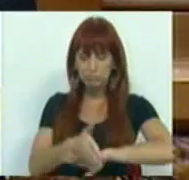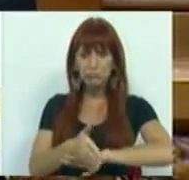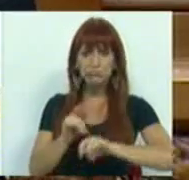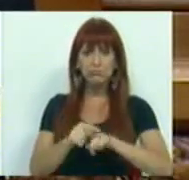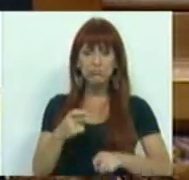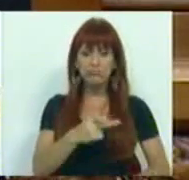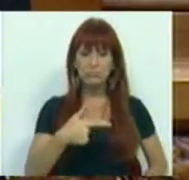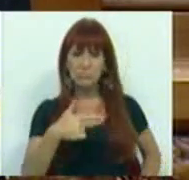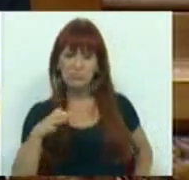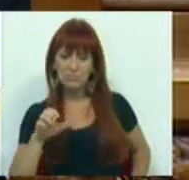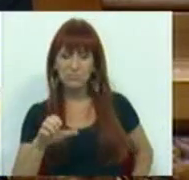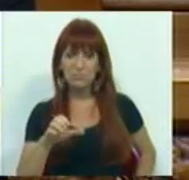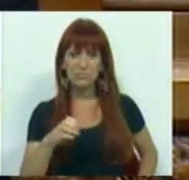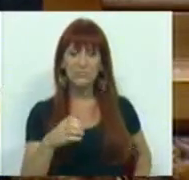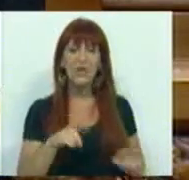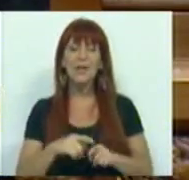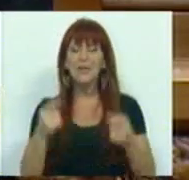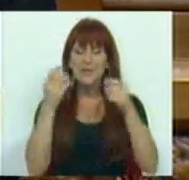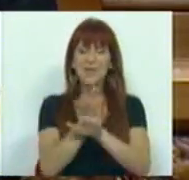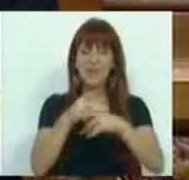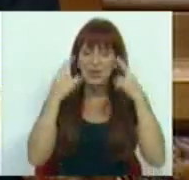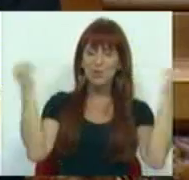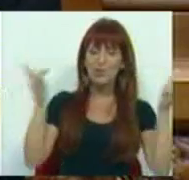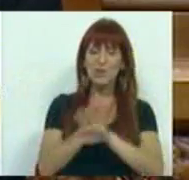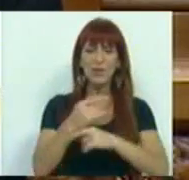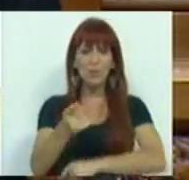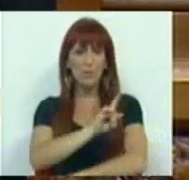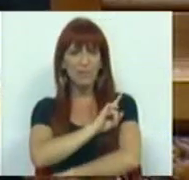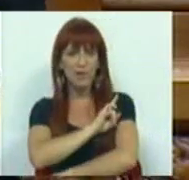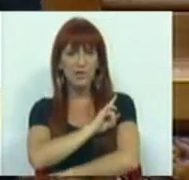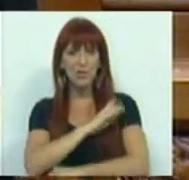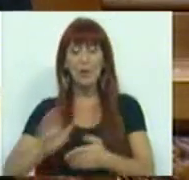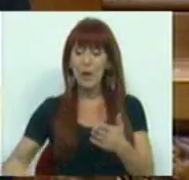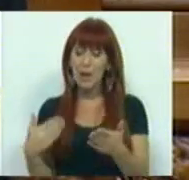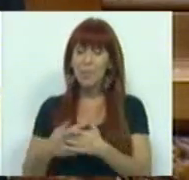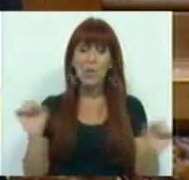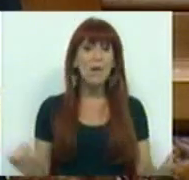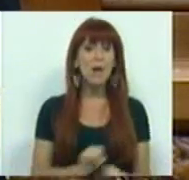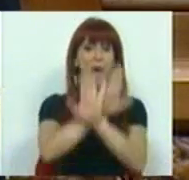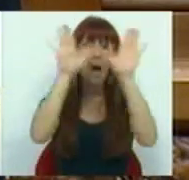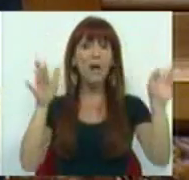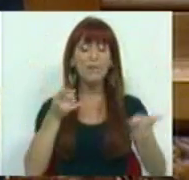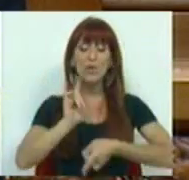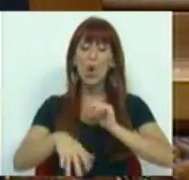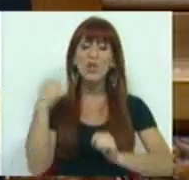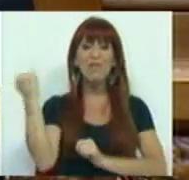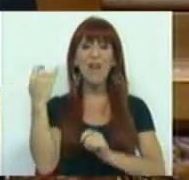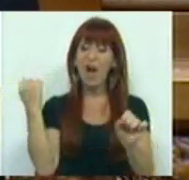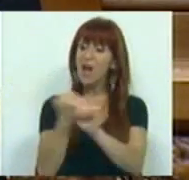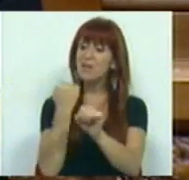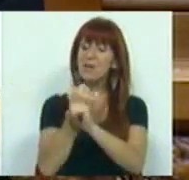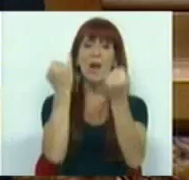da ACT no setor público e no setor privado. Propõe a clarificação do que é um falso